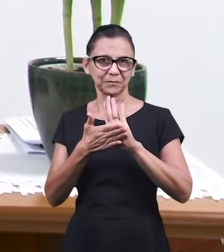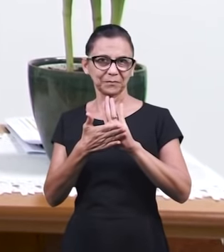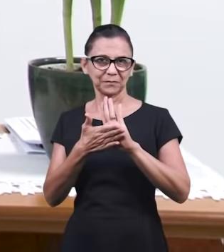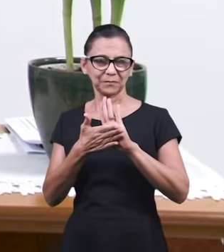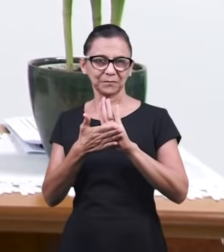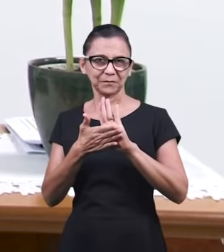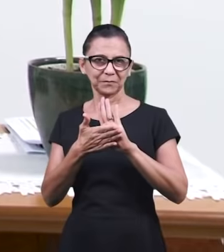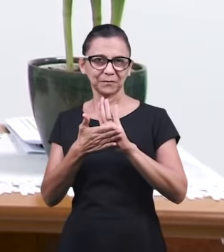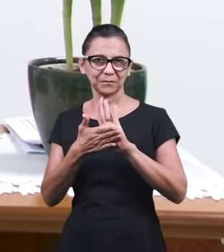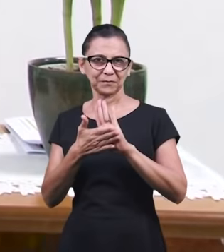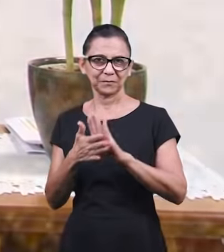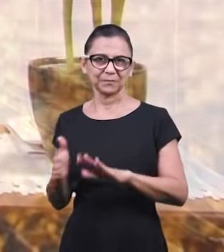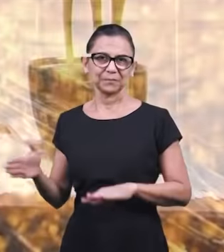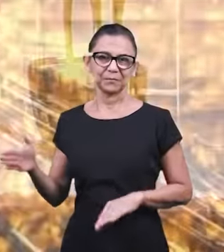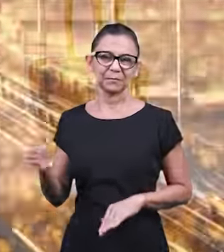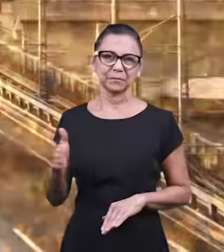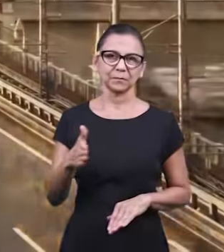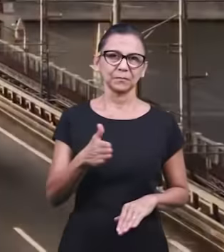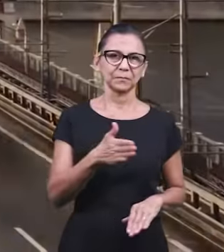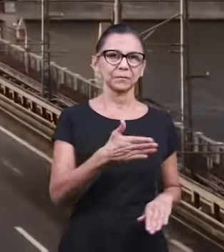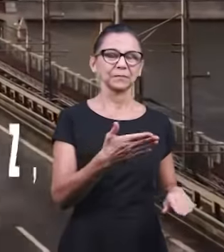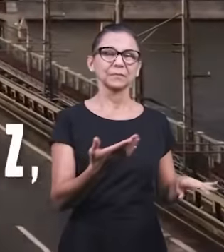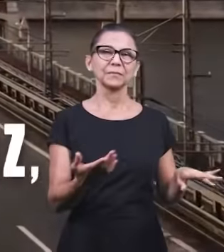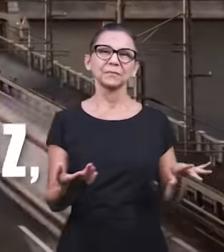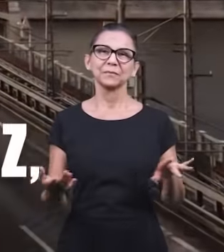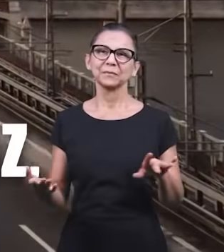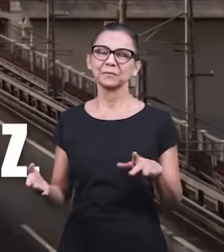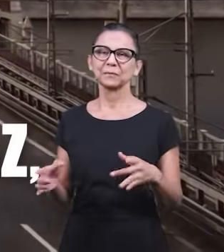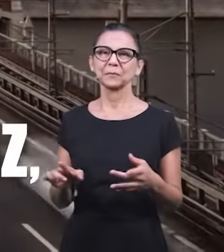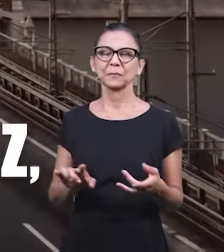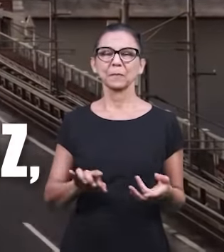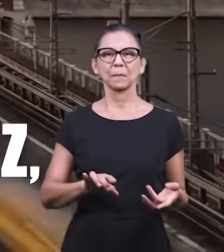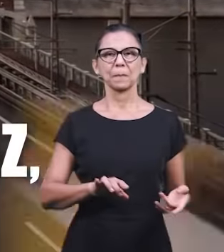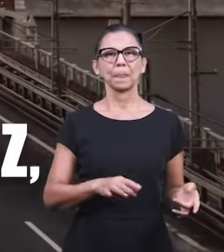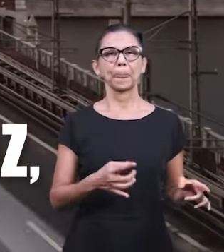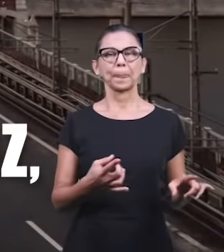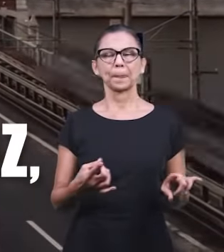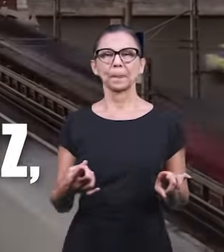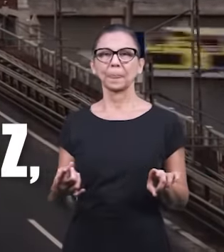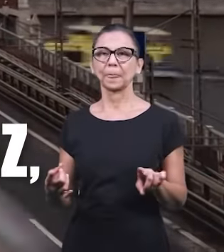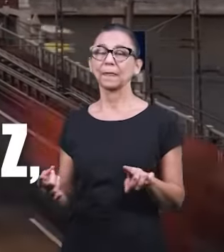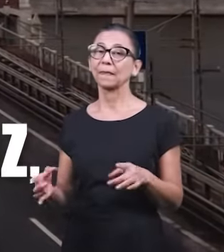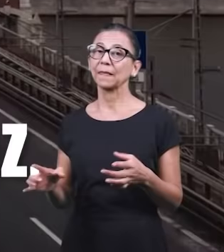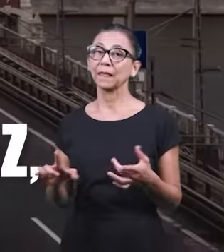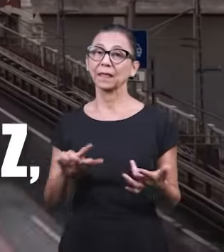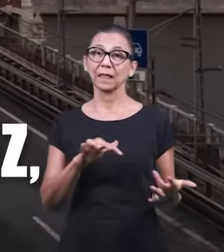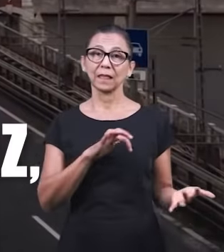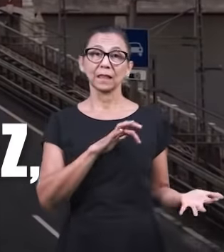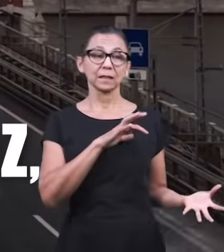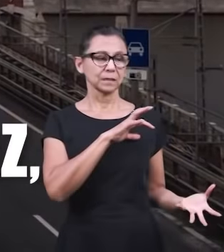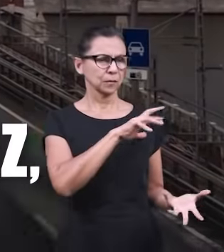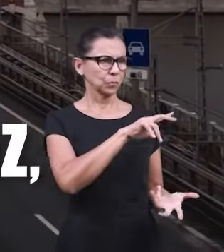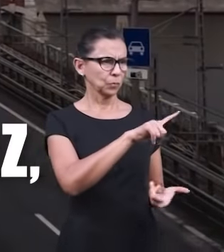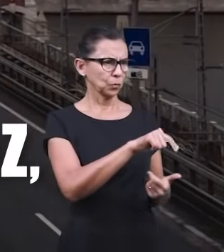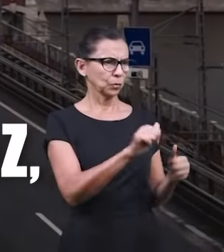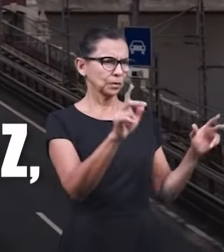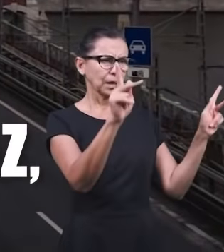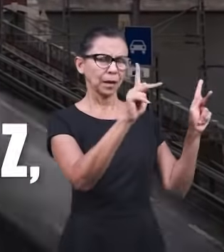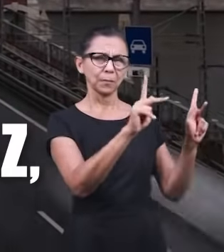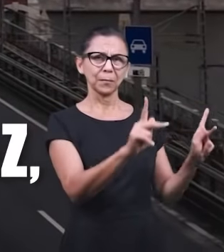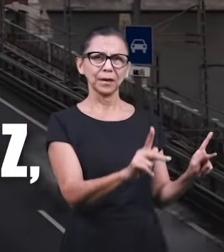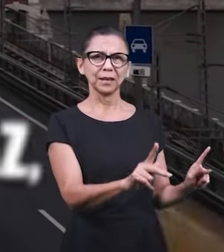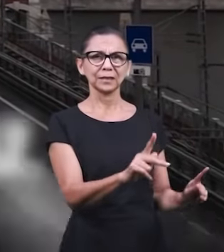louvor. Cantemos ao Senhor. Este mundo não tem a